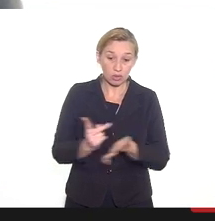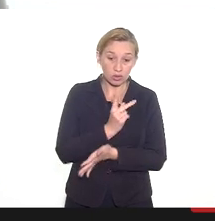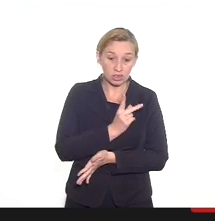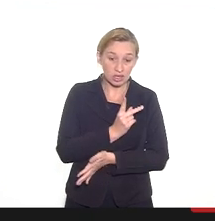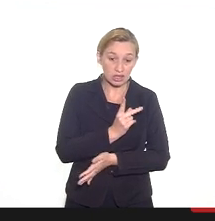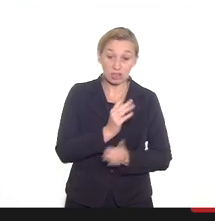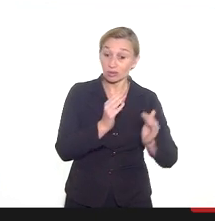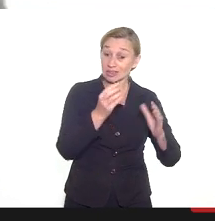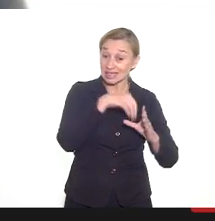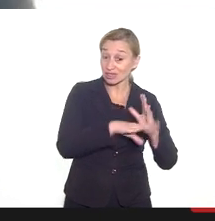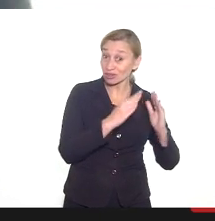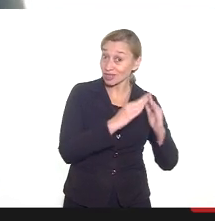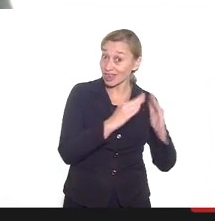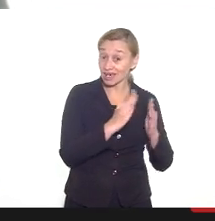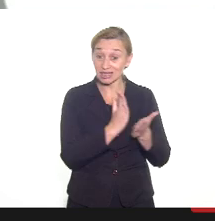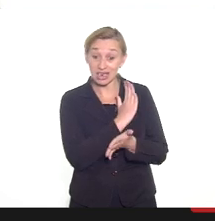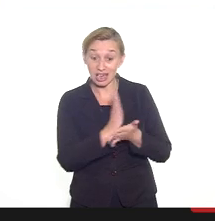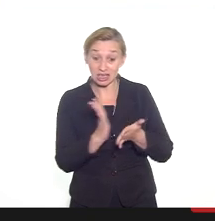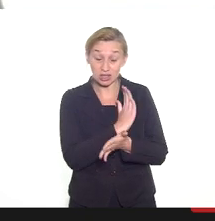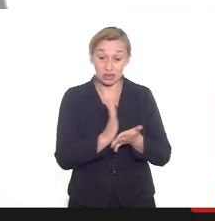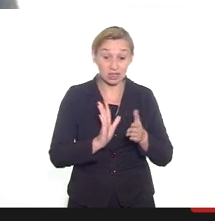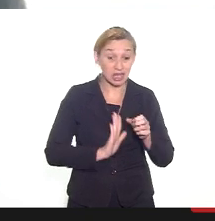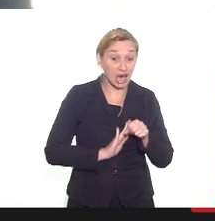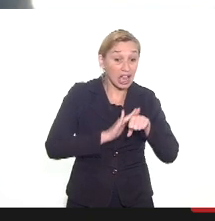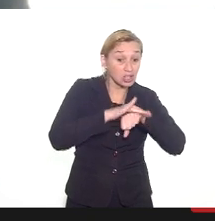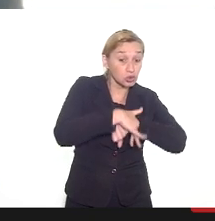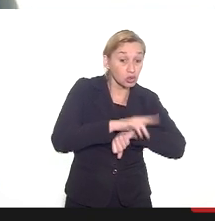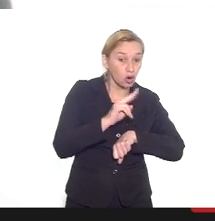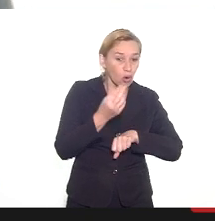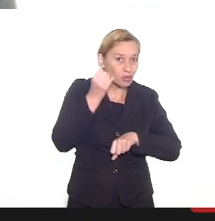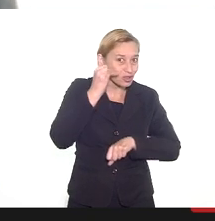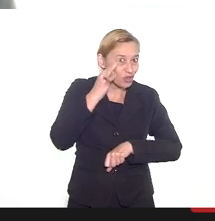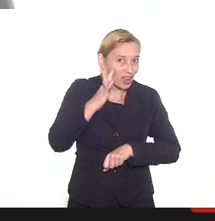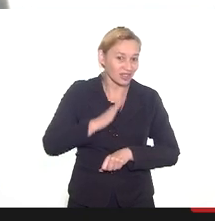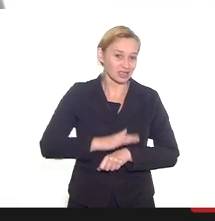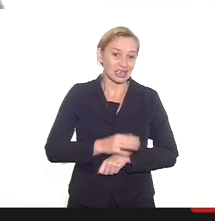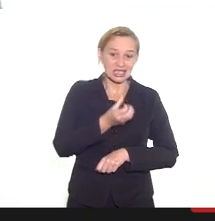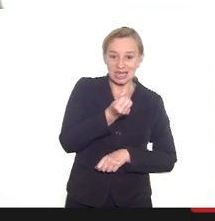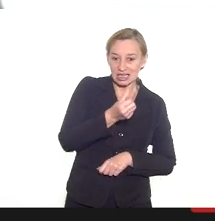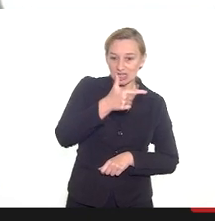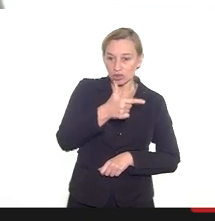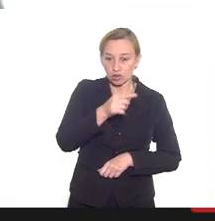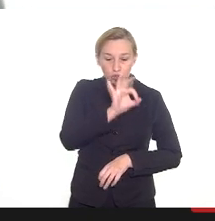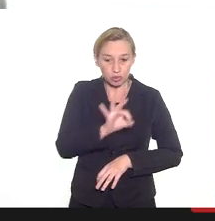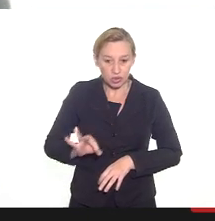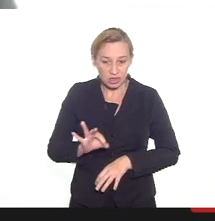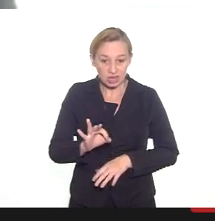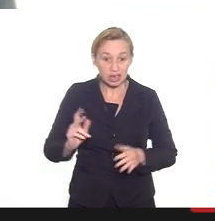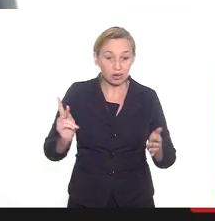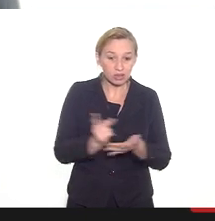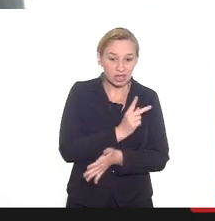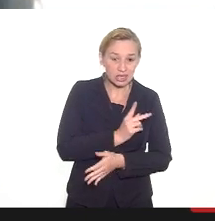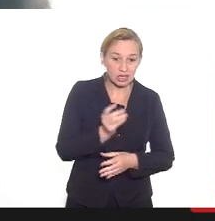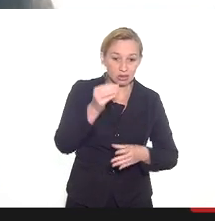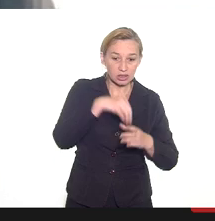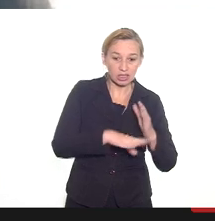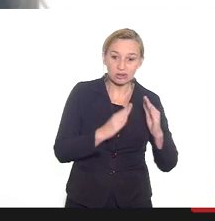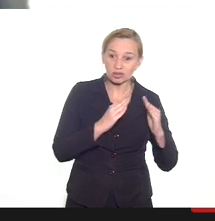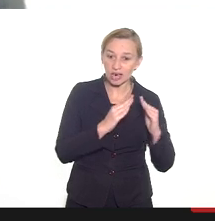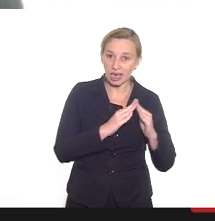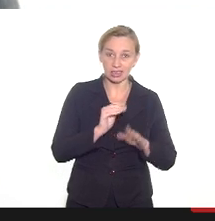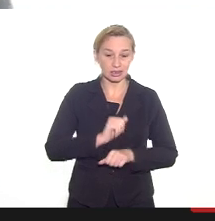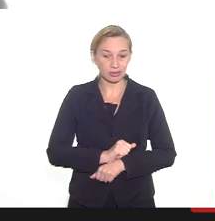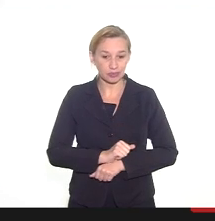residência da vítima e, na maioria das vezes, no turno da noite ou madrugada. 62% das ocorrências na residência da